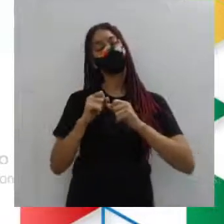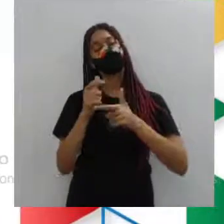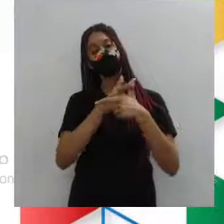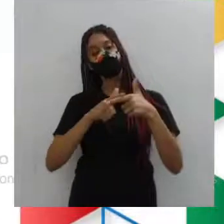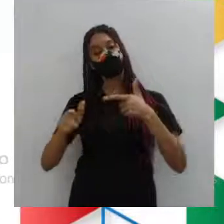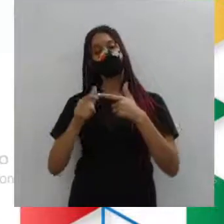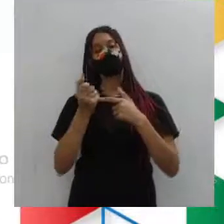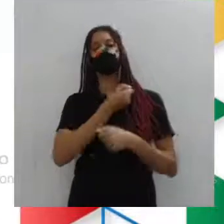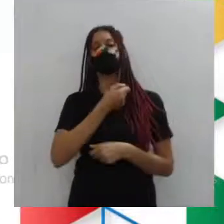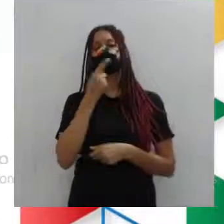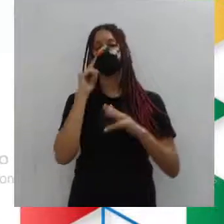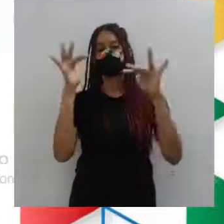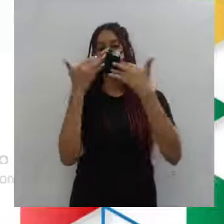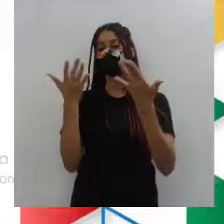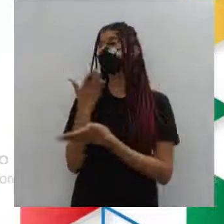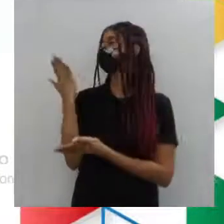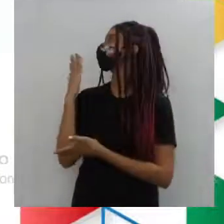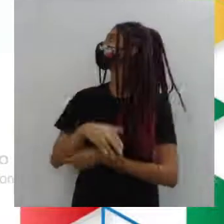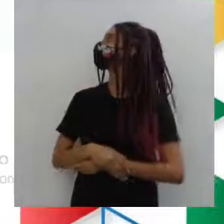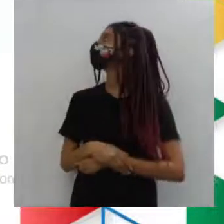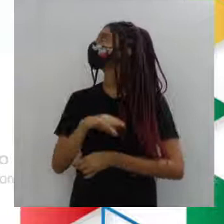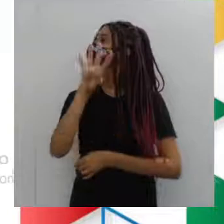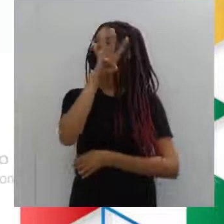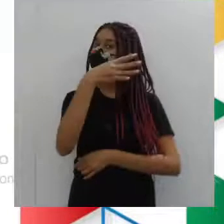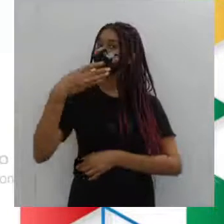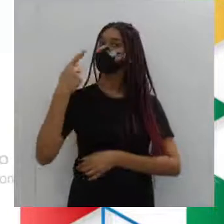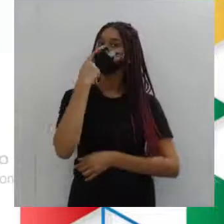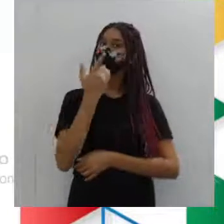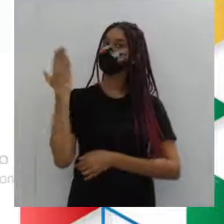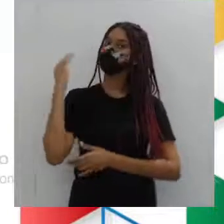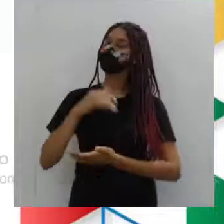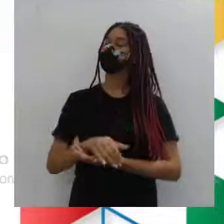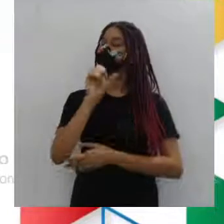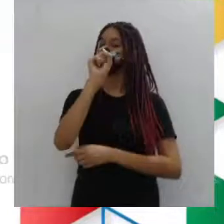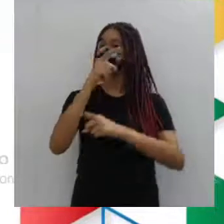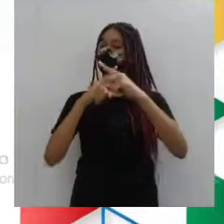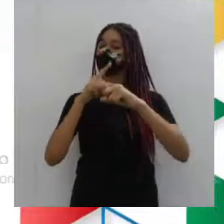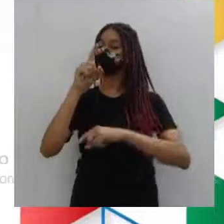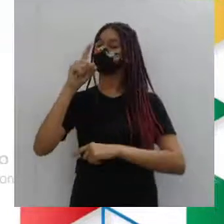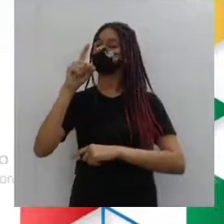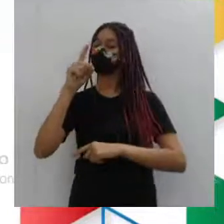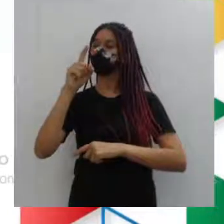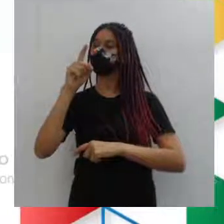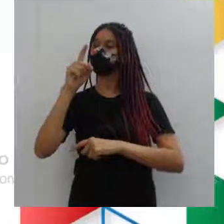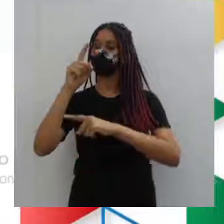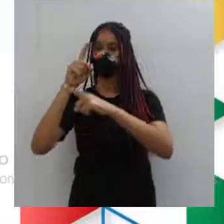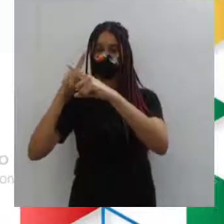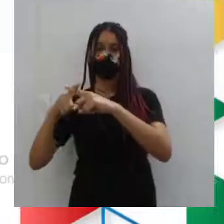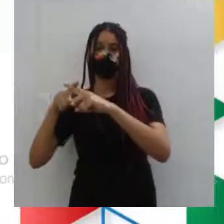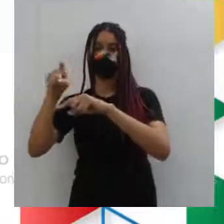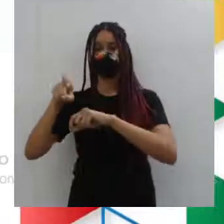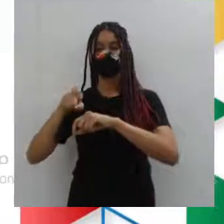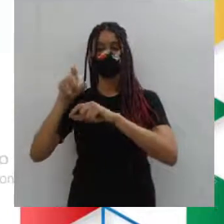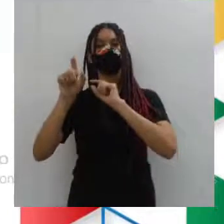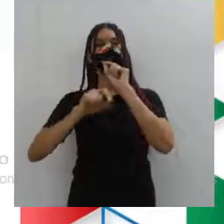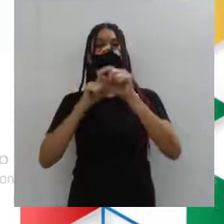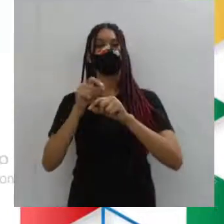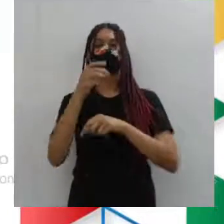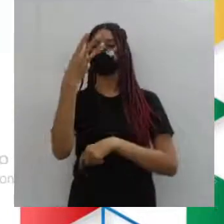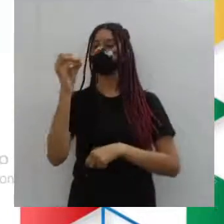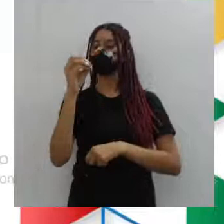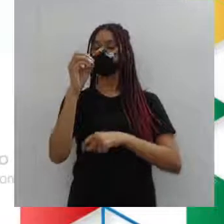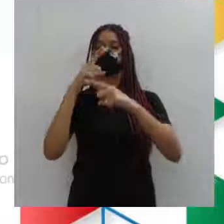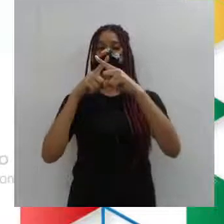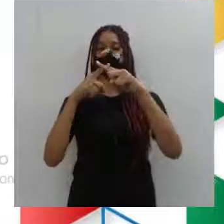esse número. Preste atenção, ó, naquele quadrinho que a gente fez, ó. 8 vezes x, 12 vezes 30. Vamos dizer que a